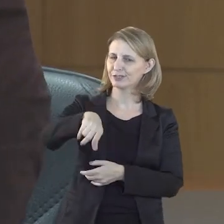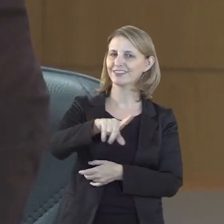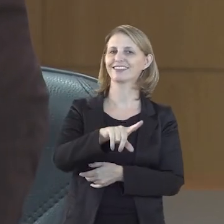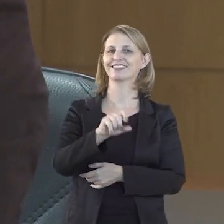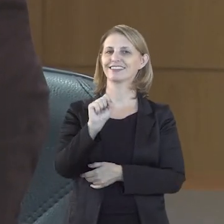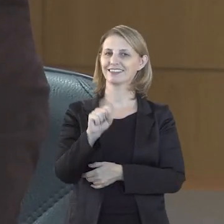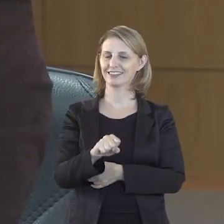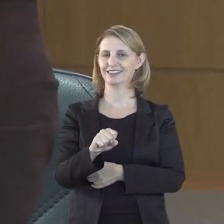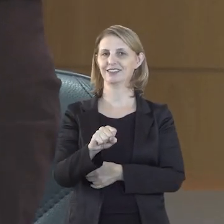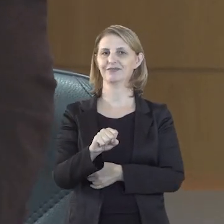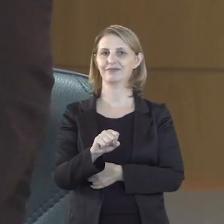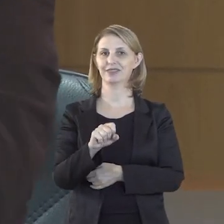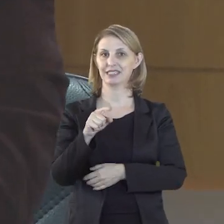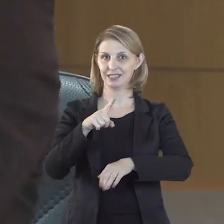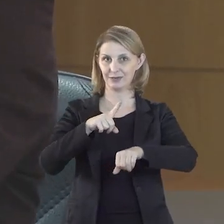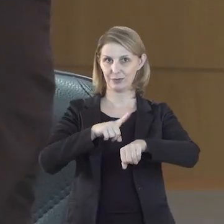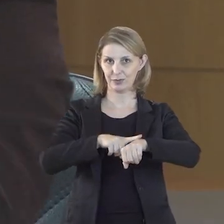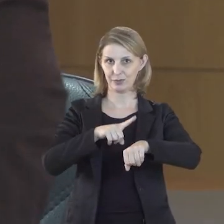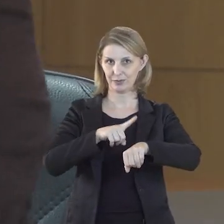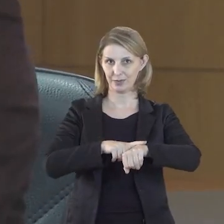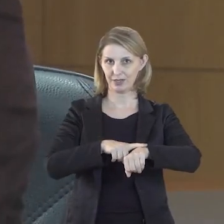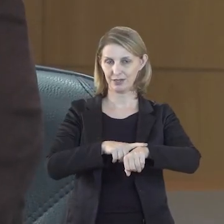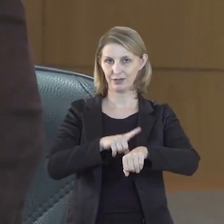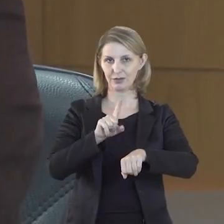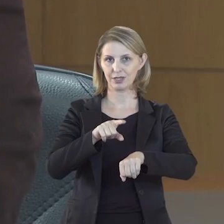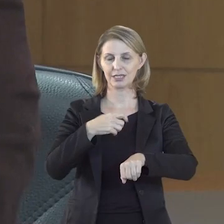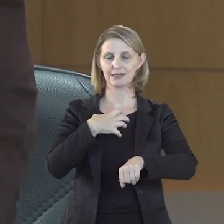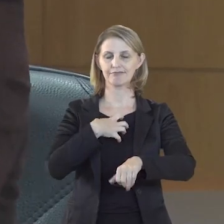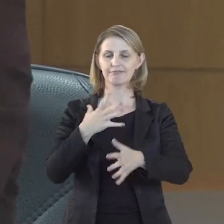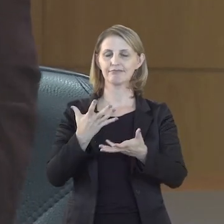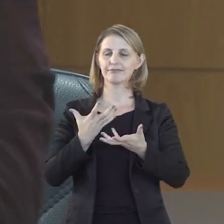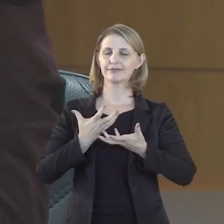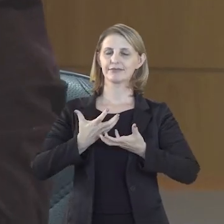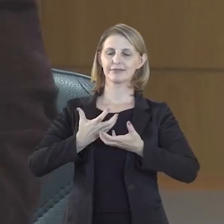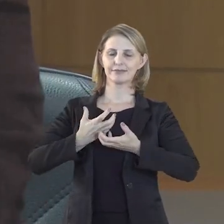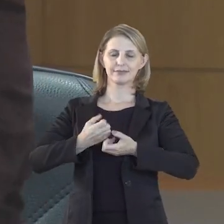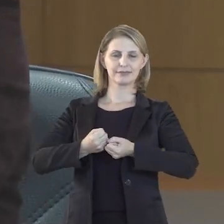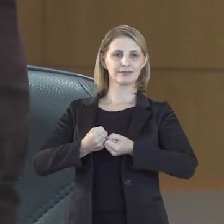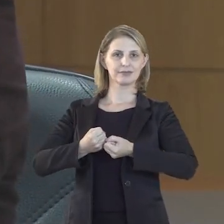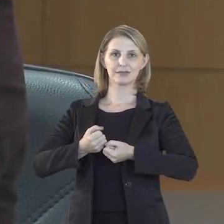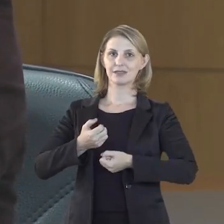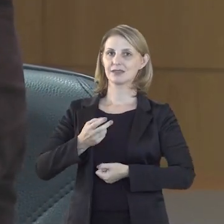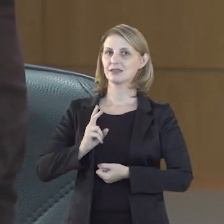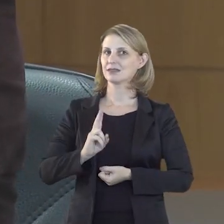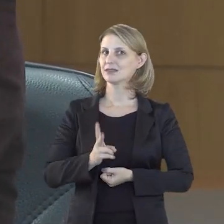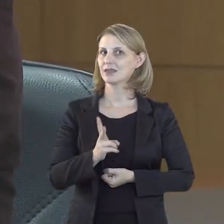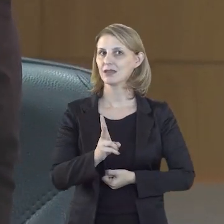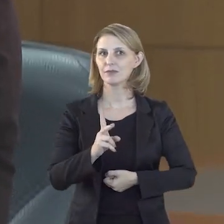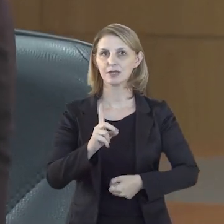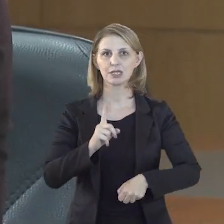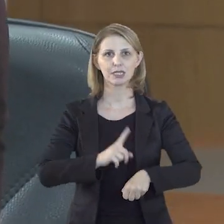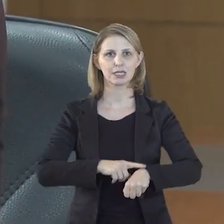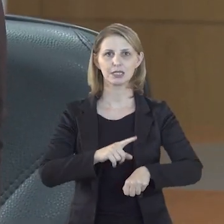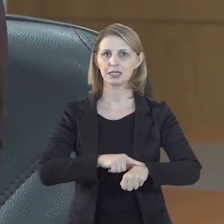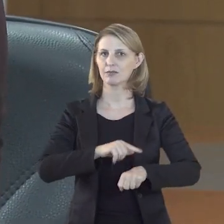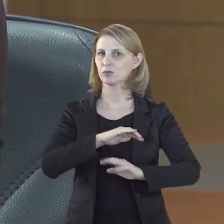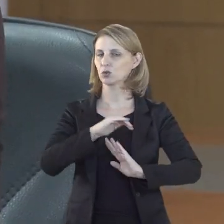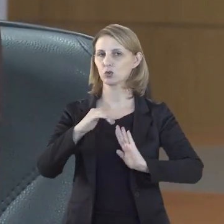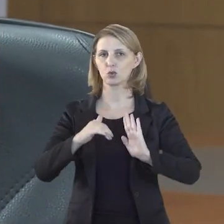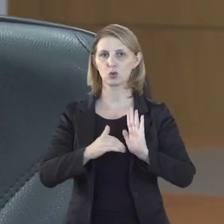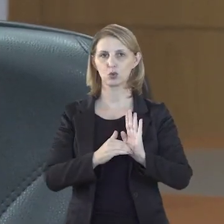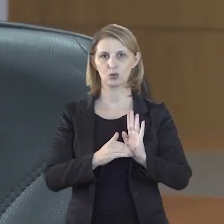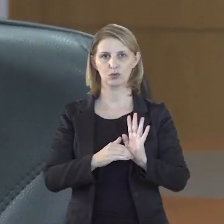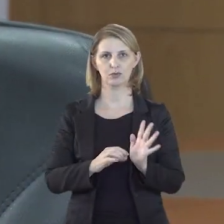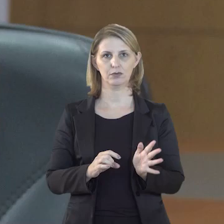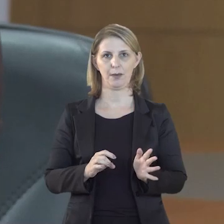né? Eu estou provocando aqui isso mesmo, porque justamente para que nesse momento isso, acolhimento se dá